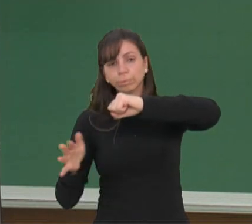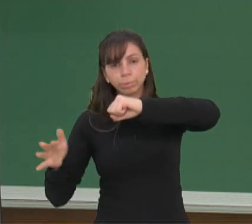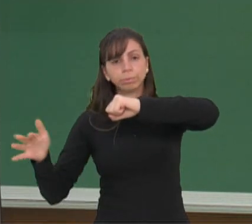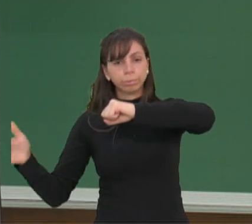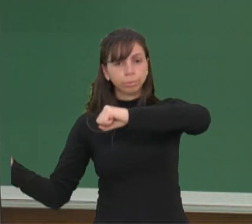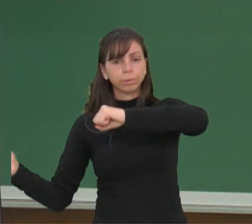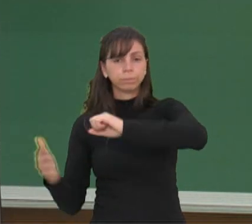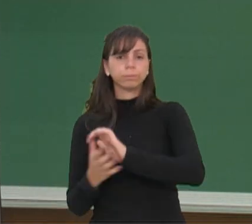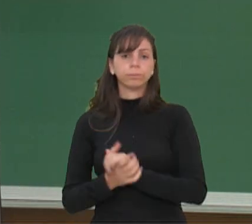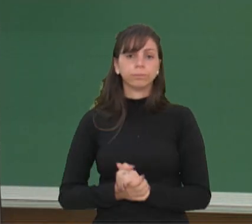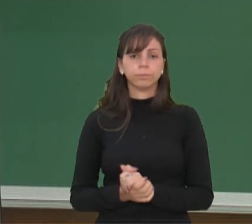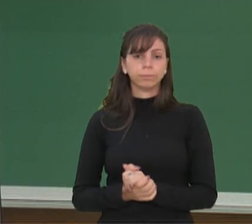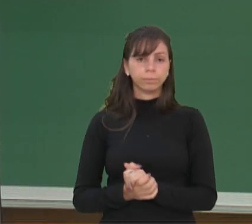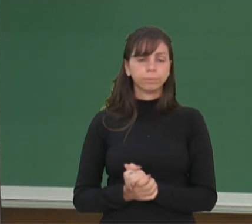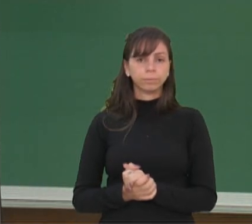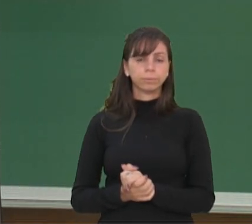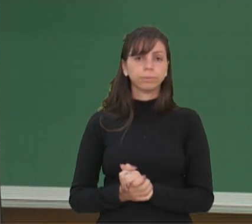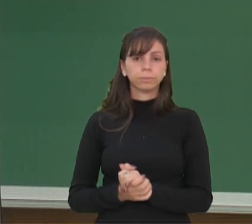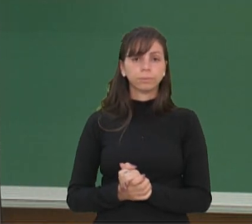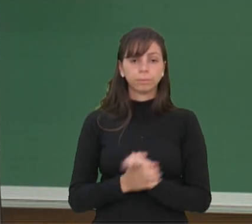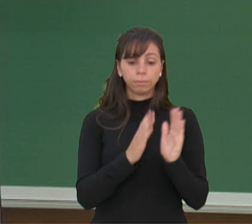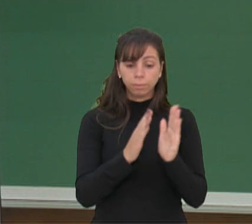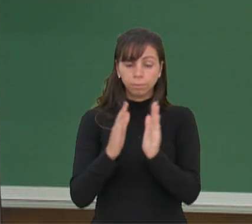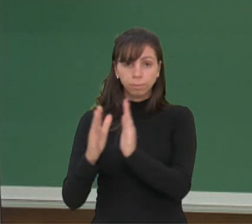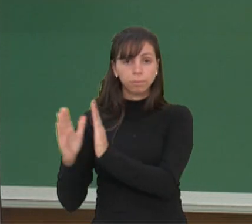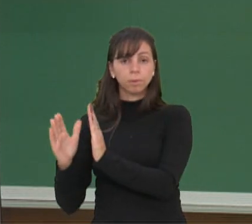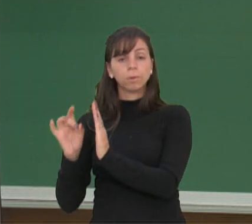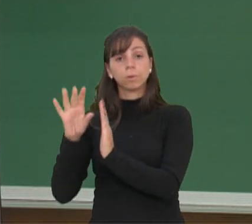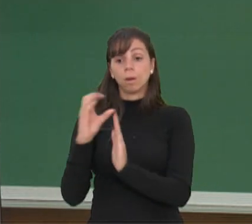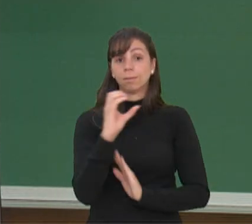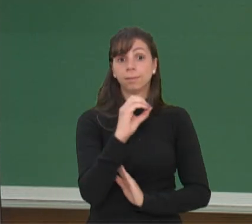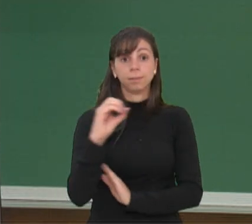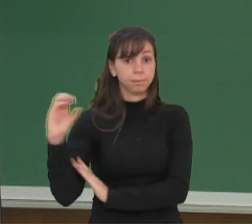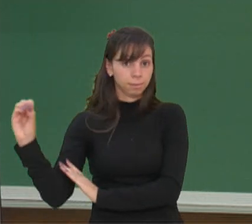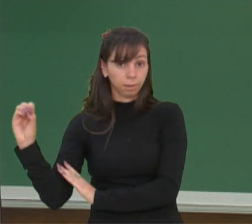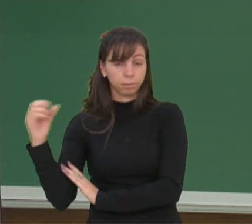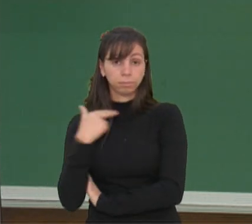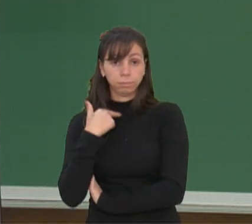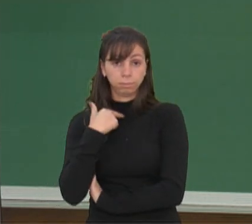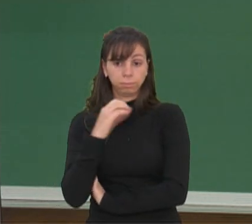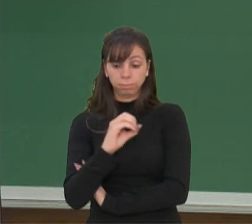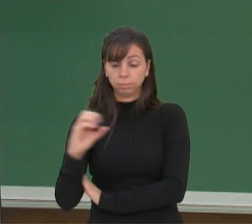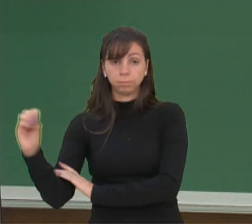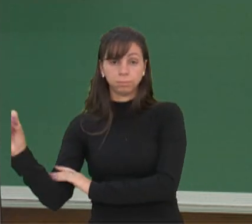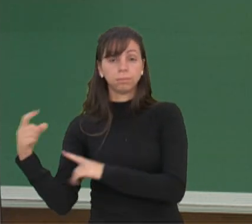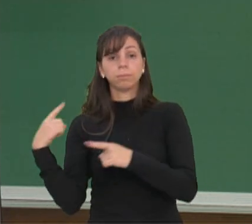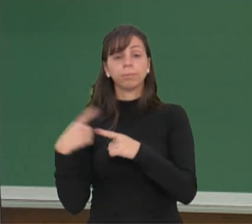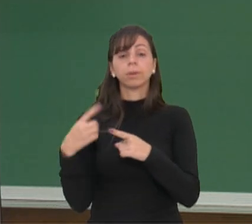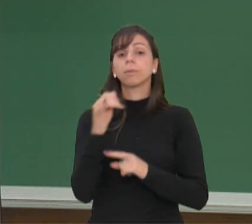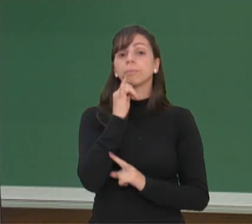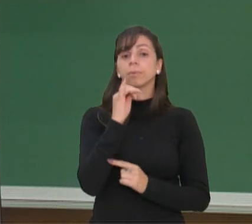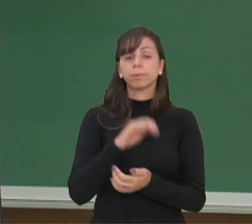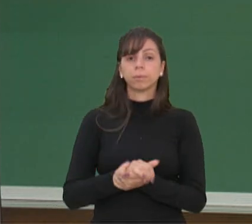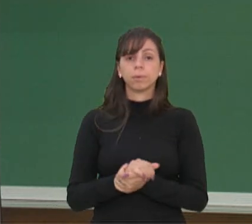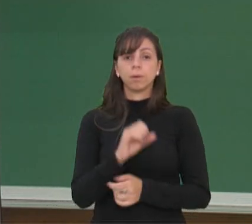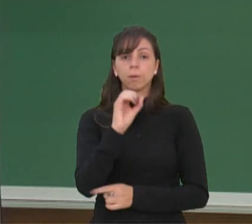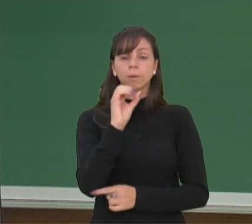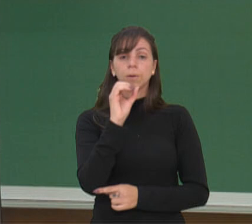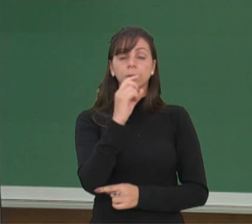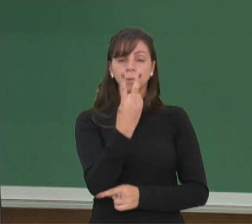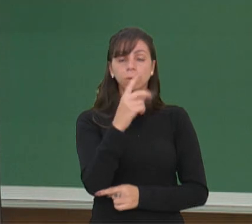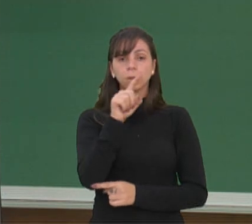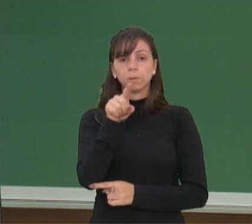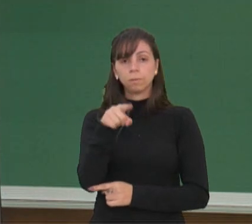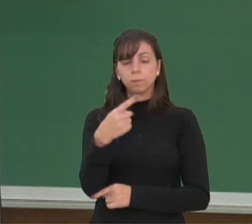casas. Desde que essas casas não sejam apenas zeros. Porque, por exemplo,